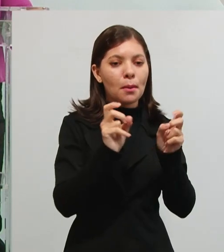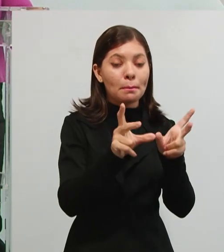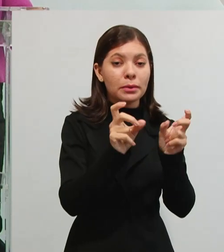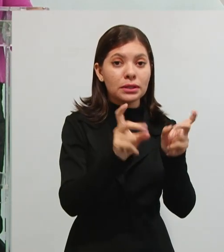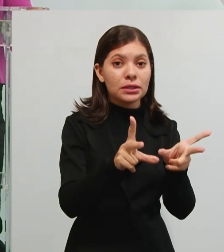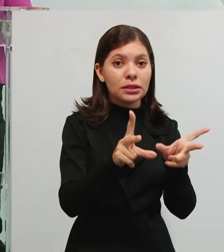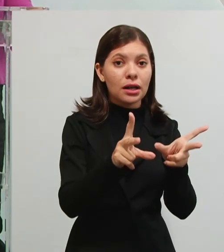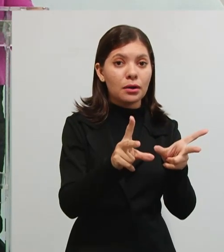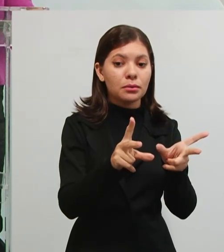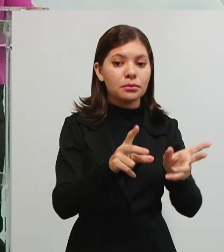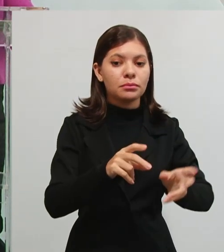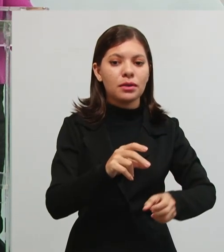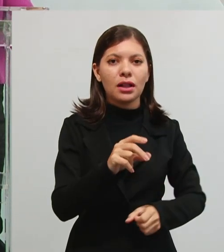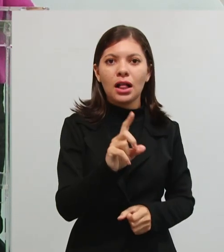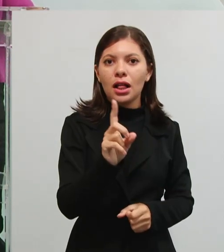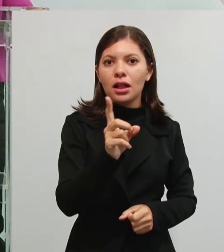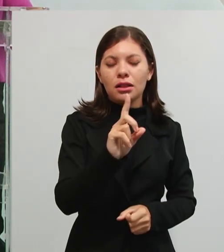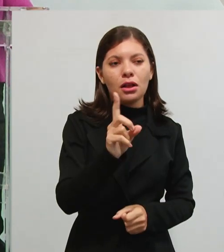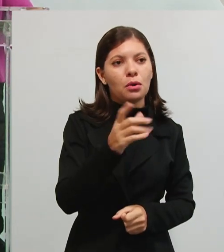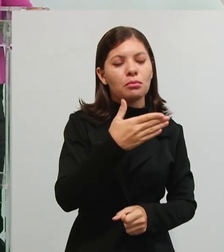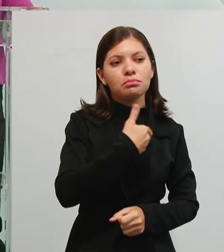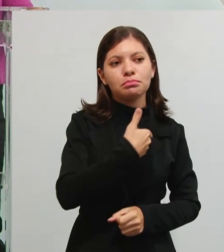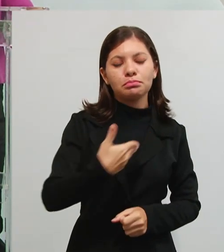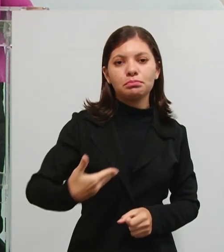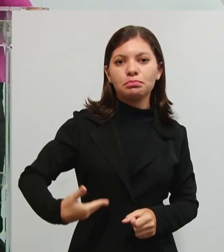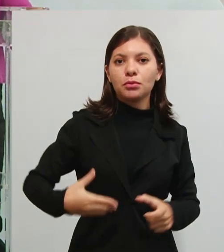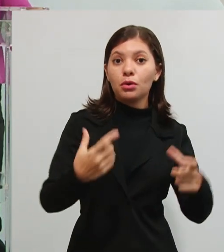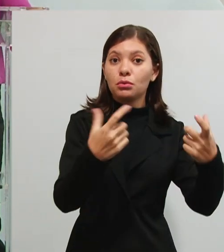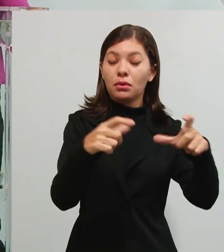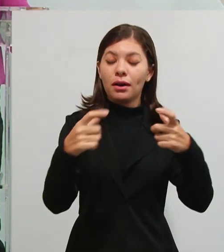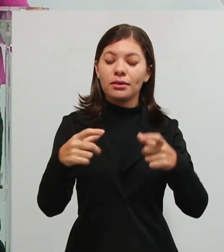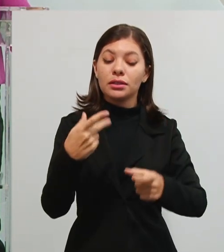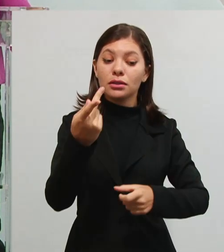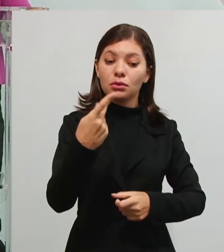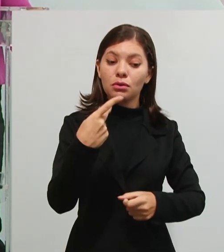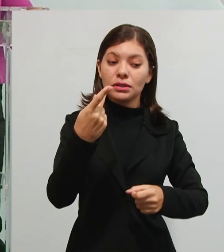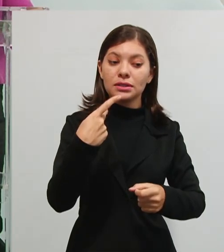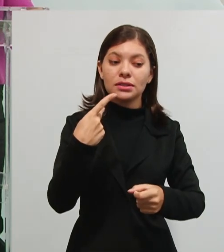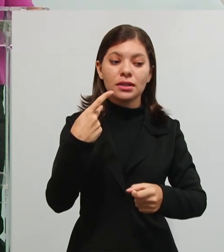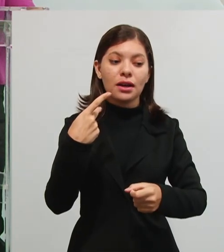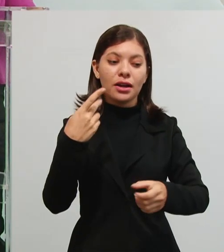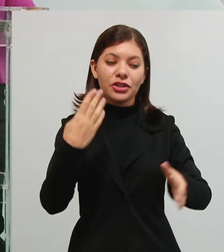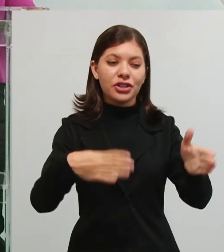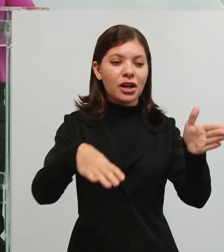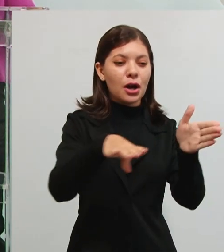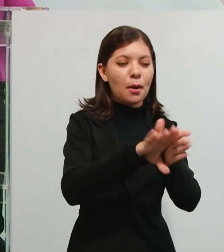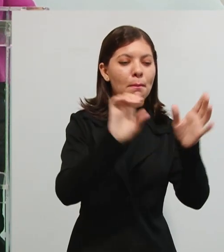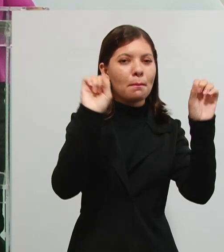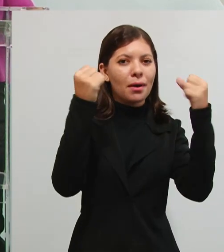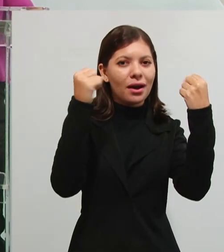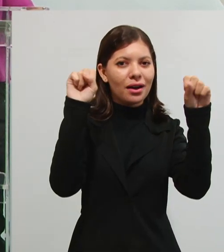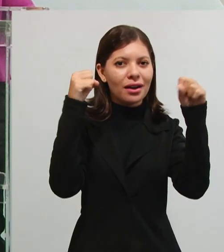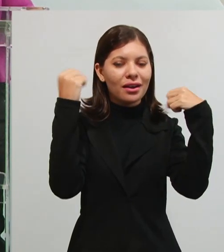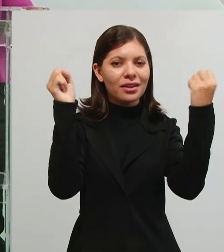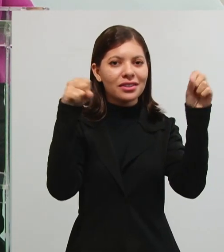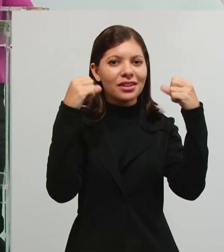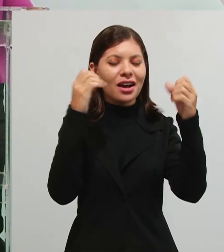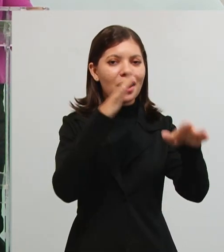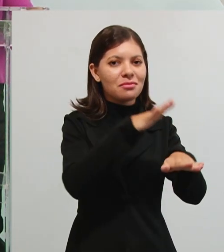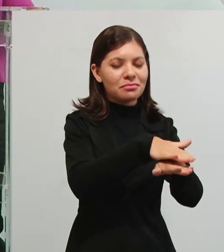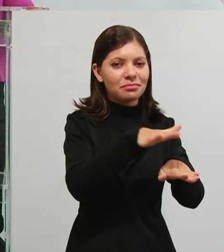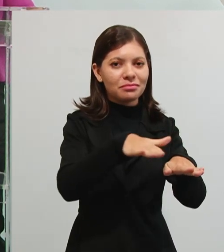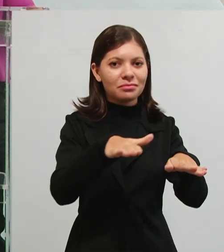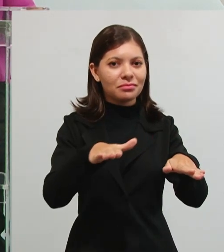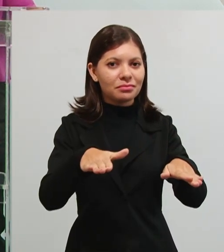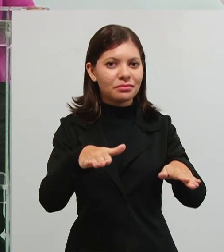são órgãos públicos, que são aqueles lugares que nós frequentamos, como academia de ginástica,